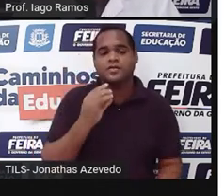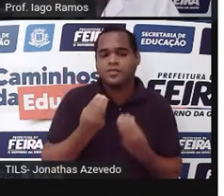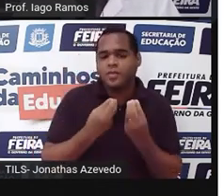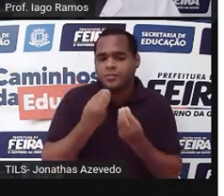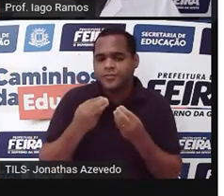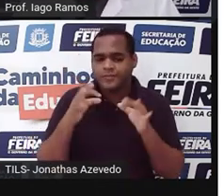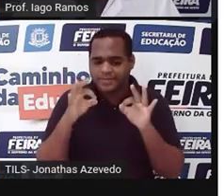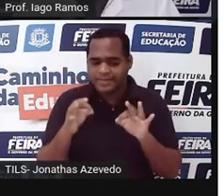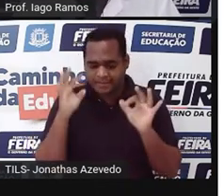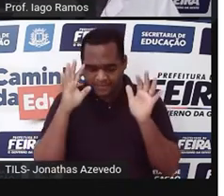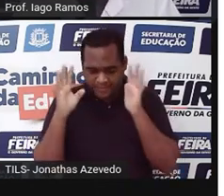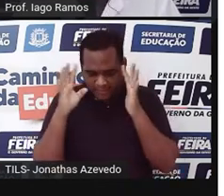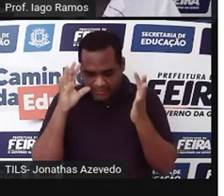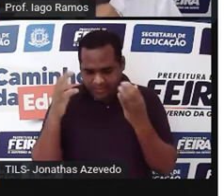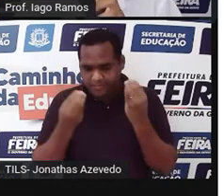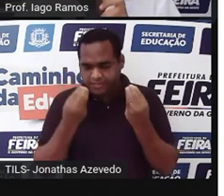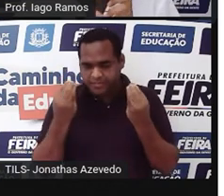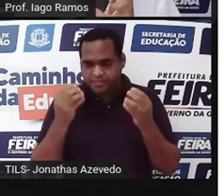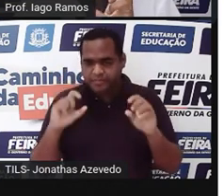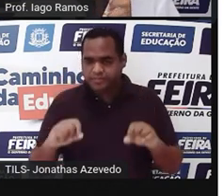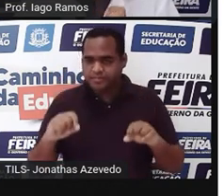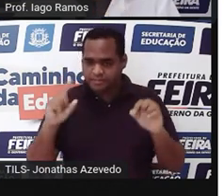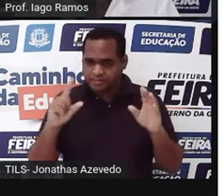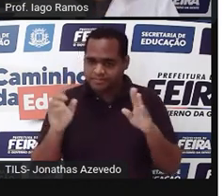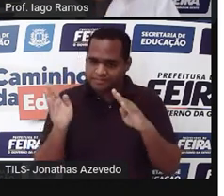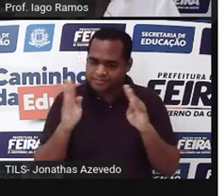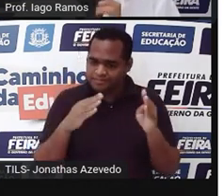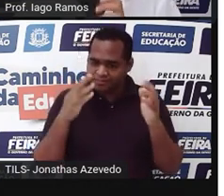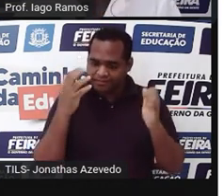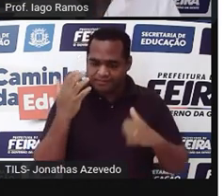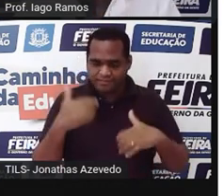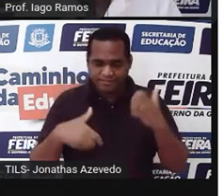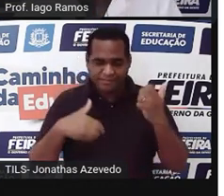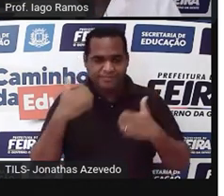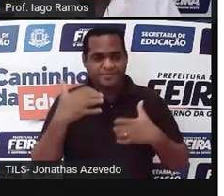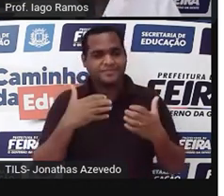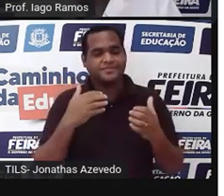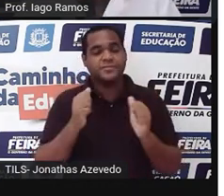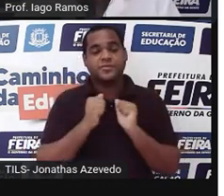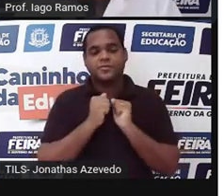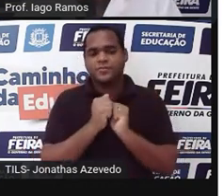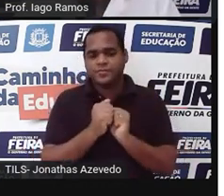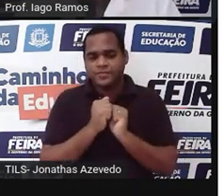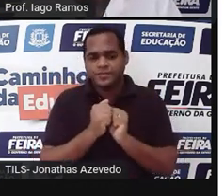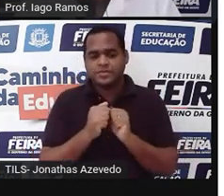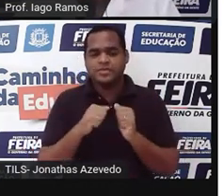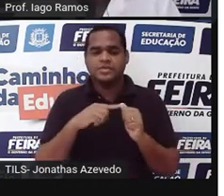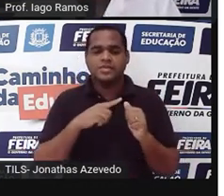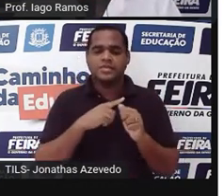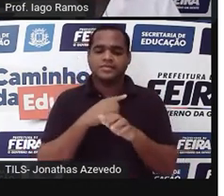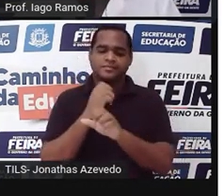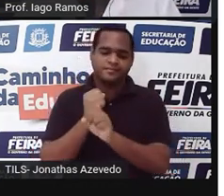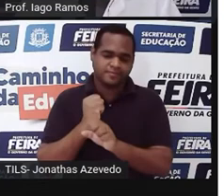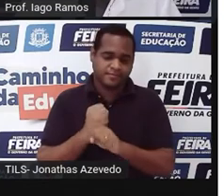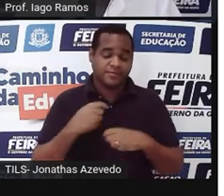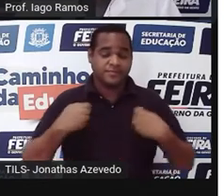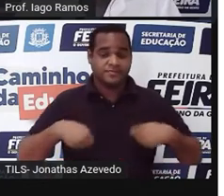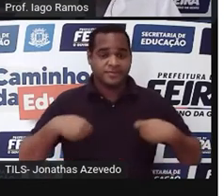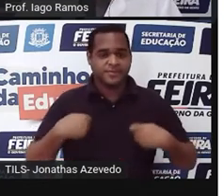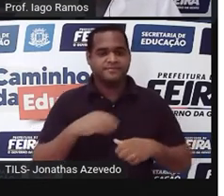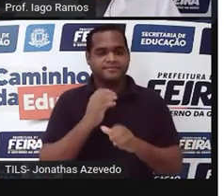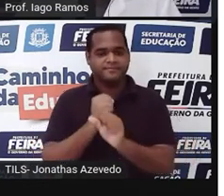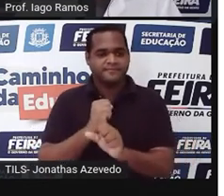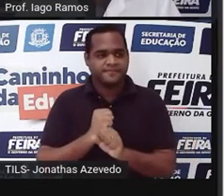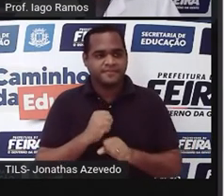Tá bom então na próxima tela a gente vai fazer isso juntos calculando a lei tudo o que precisa calcular Ok